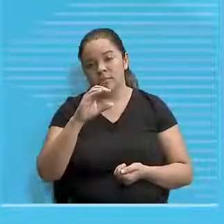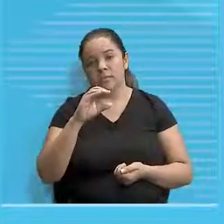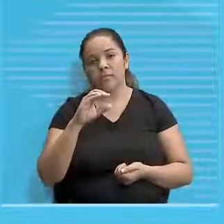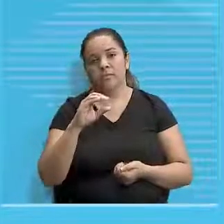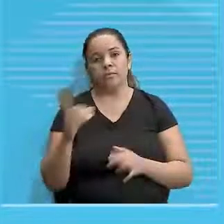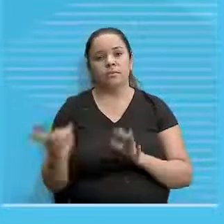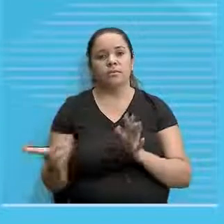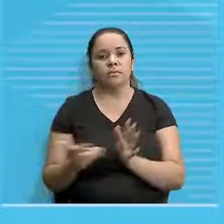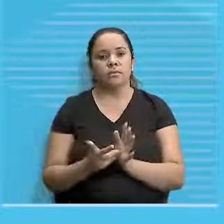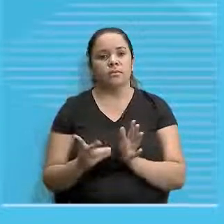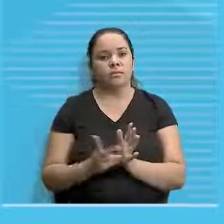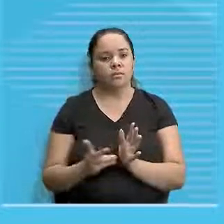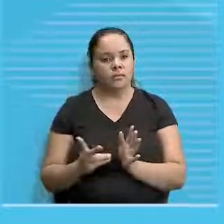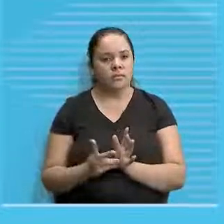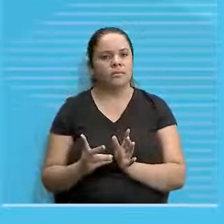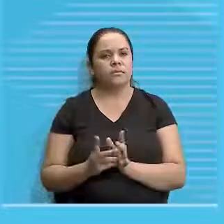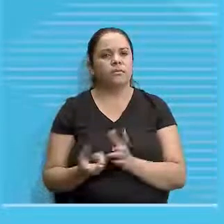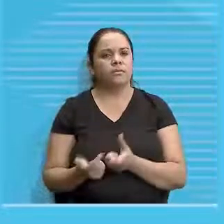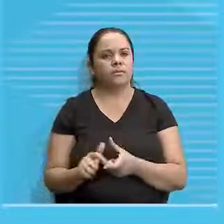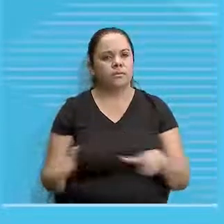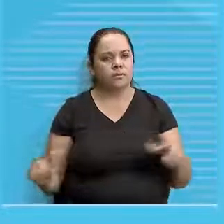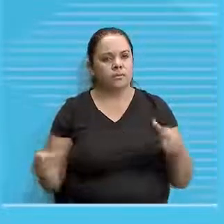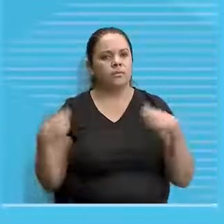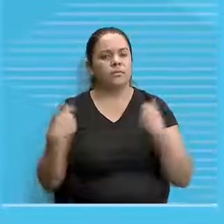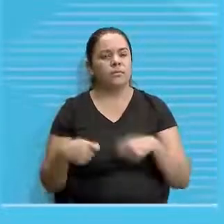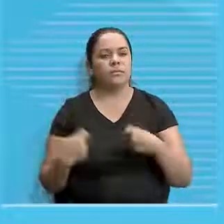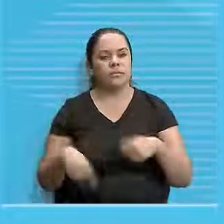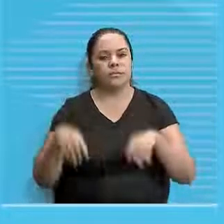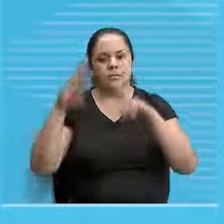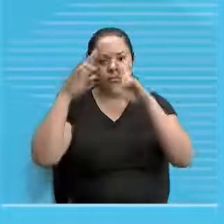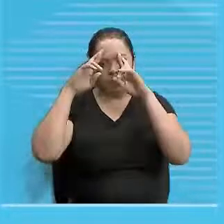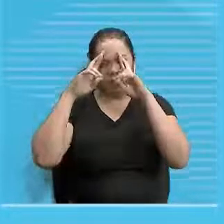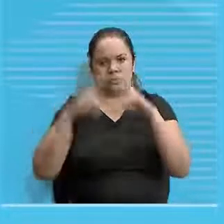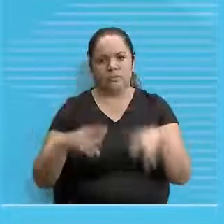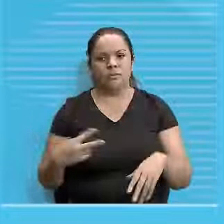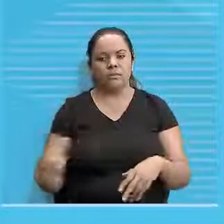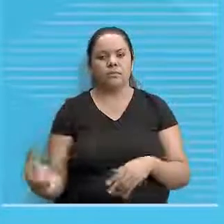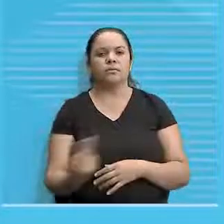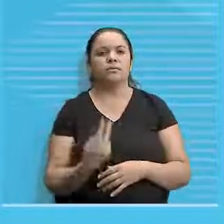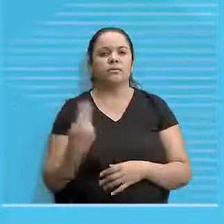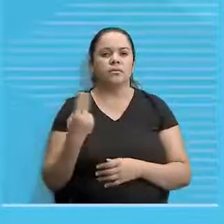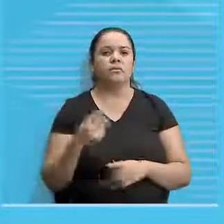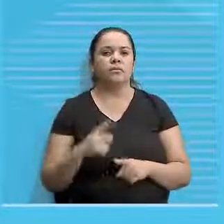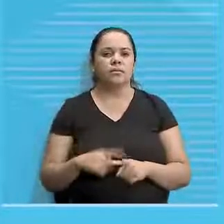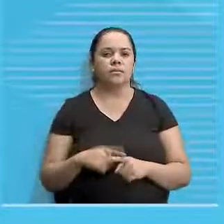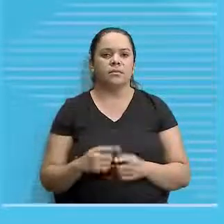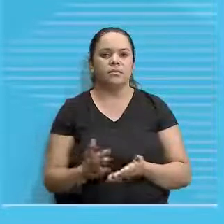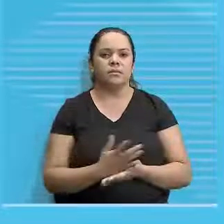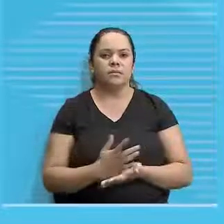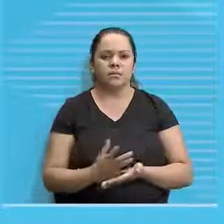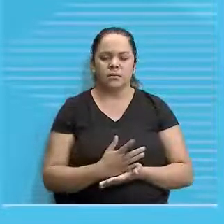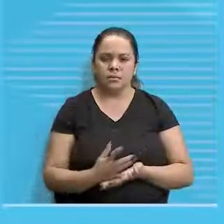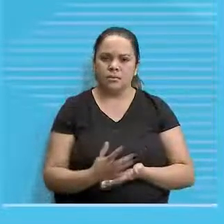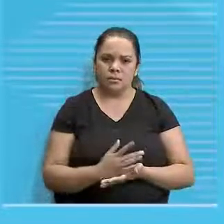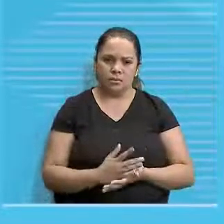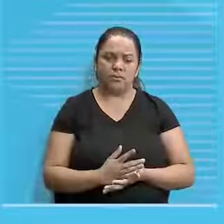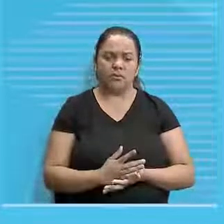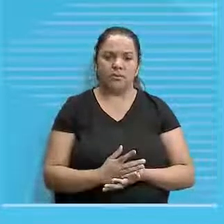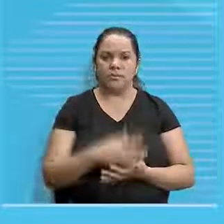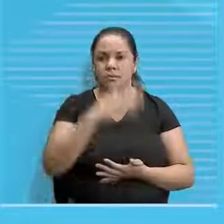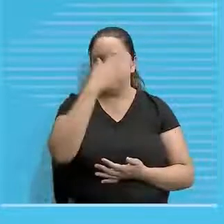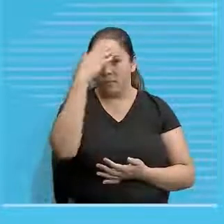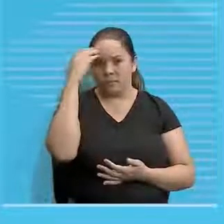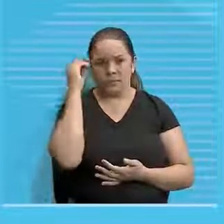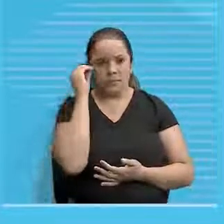grande. Isso é algo que deve ser respeitado, valorizado, porque muitas vezes a gente acaba esquecendo também da nossa